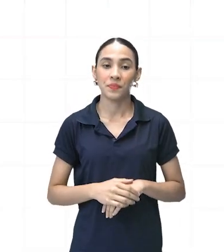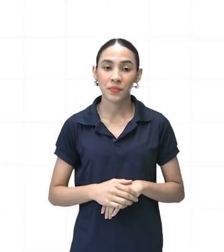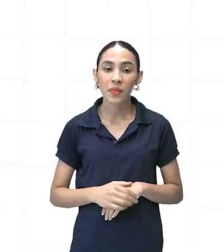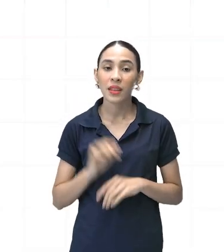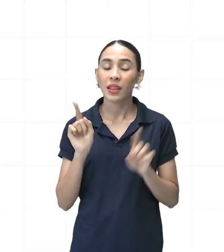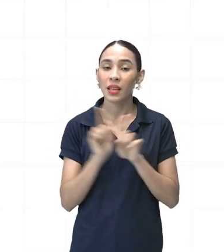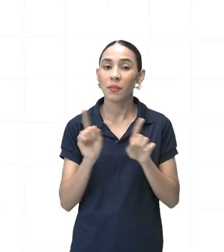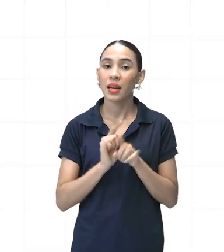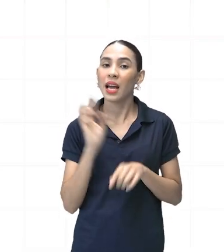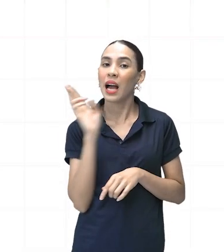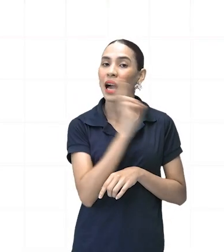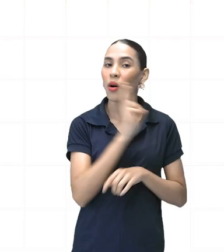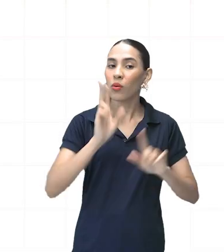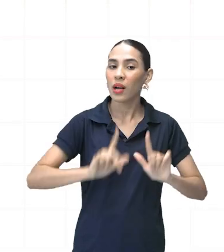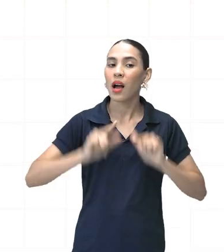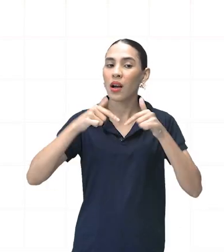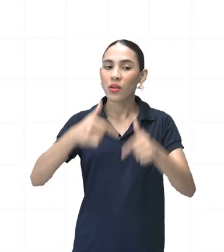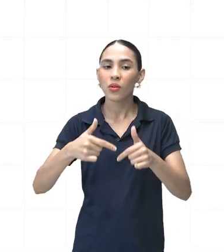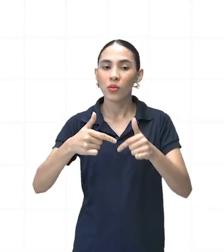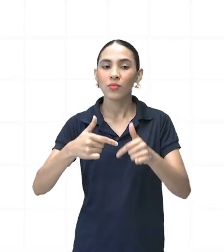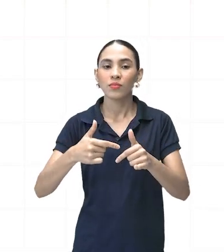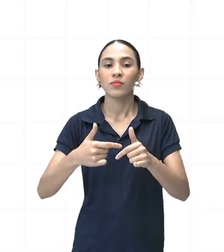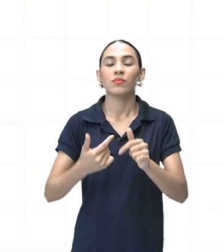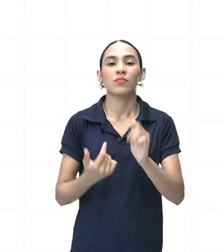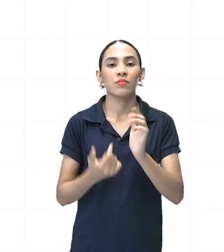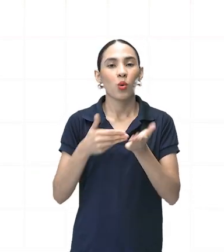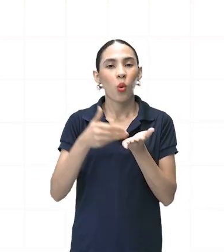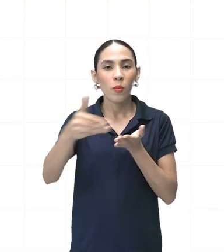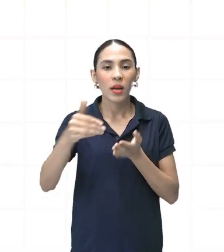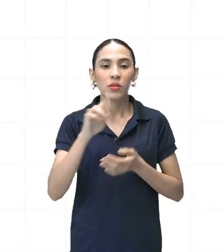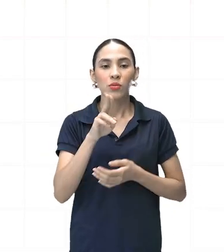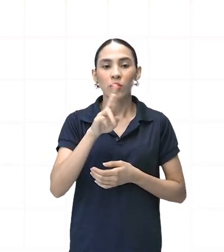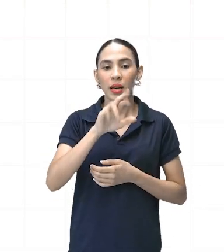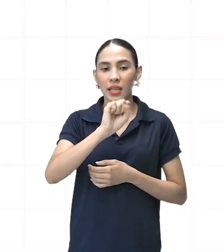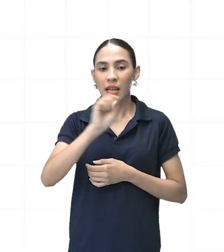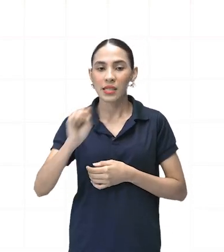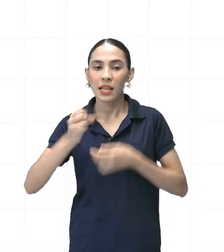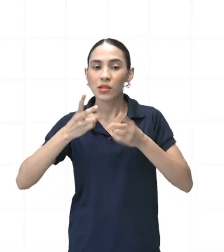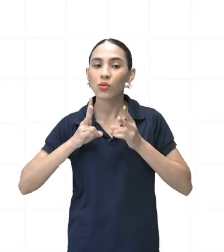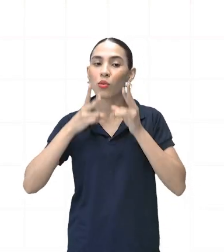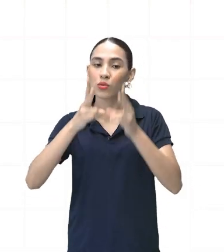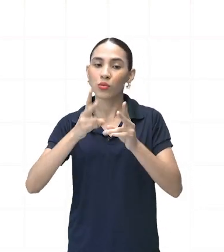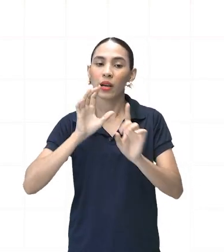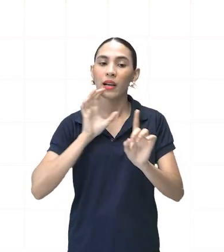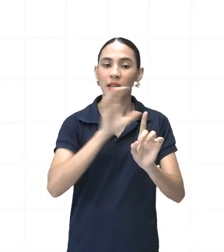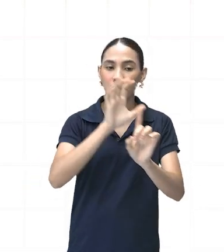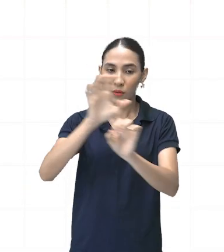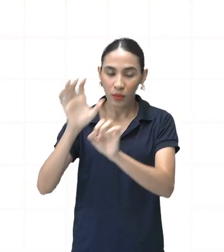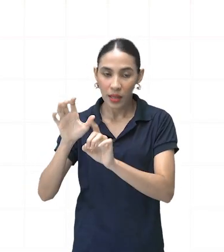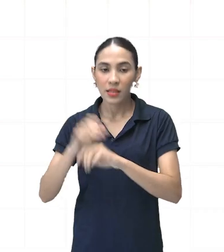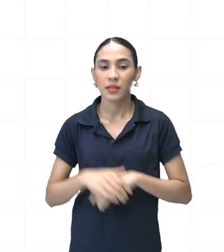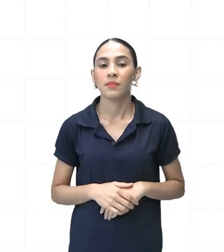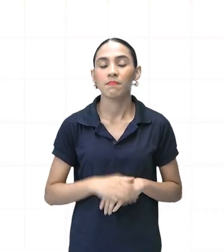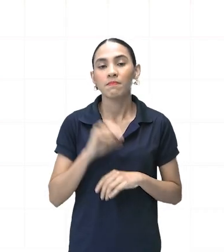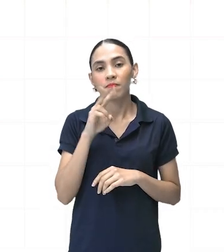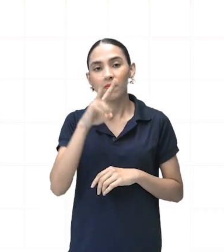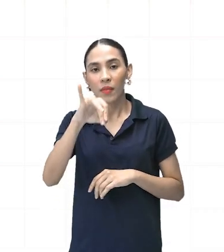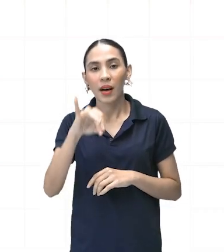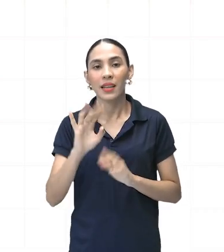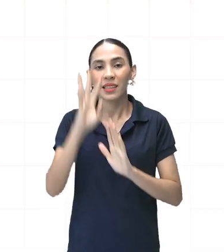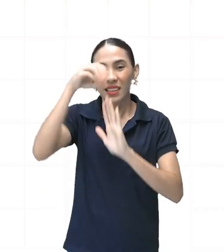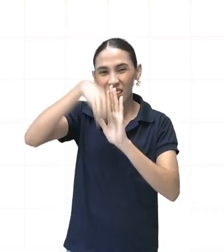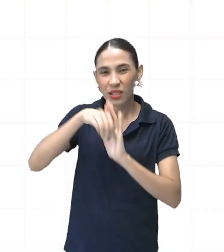a Rússia ela atuou desde a fragmentação da União Soviética para manter essa influência, e uma dessas influências vai ser